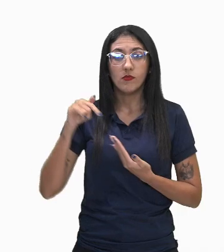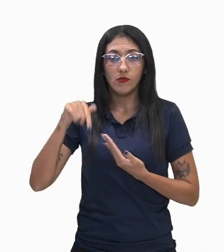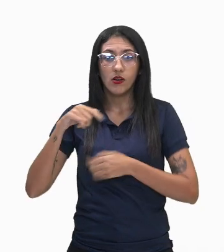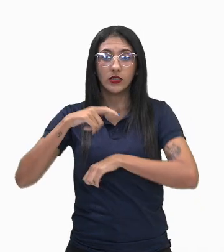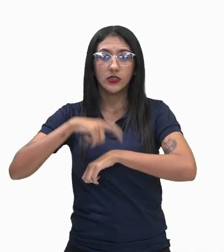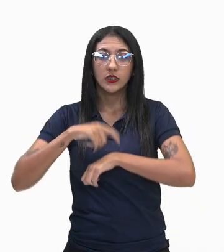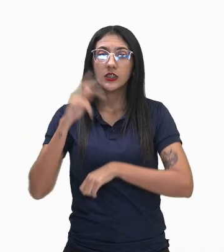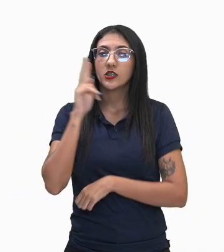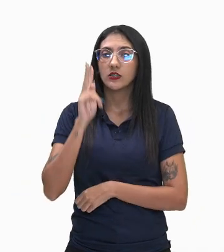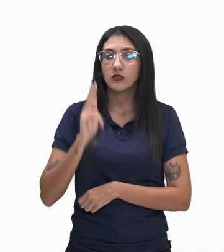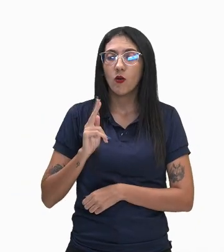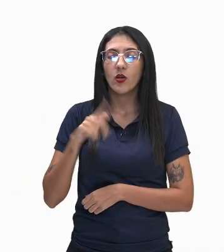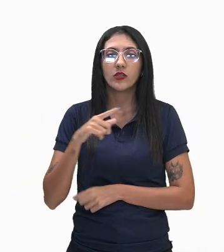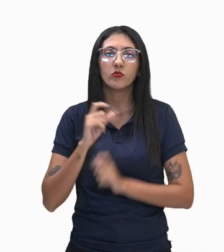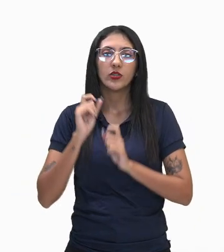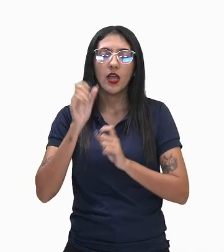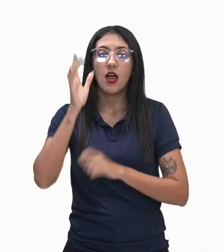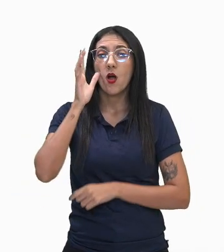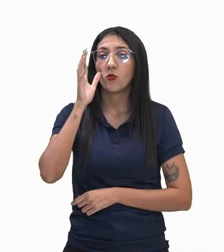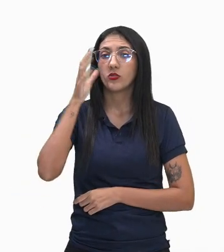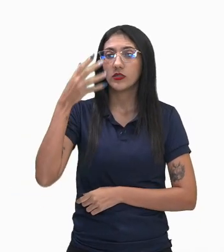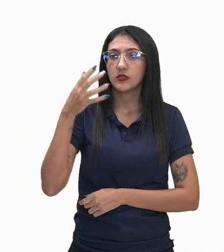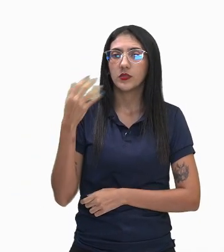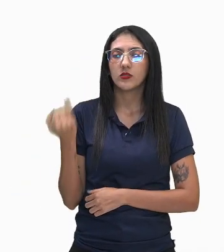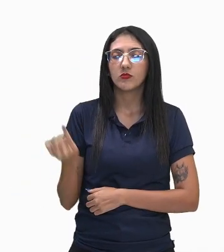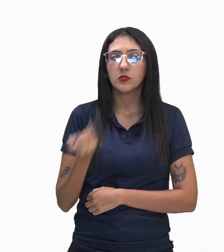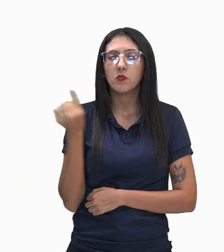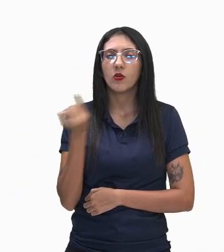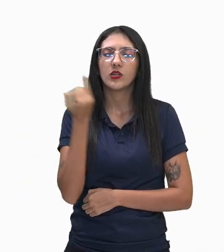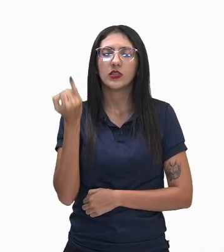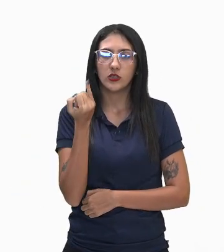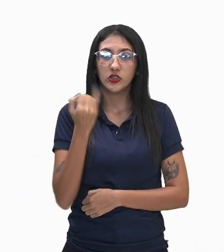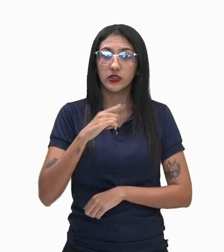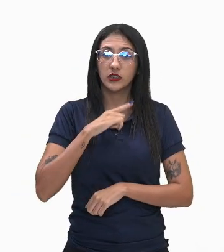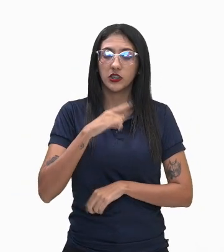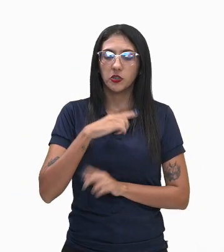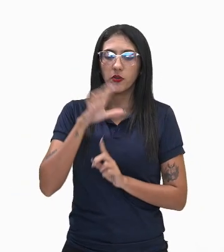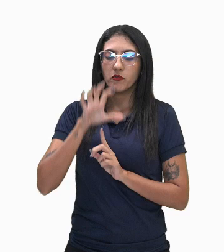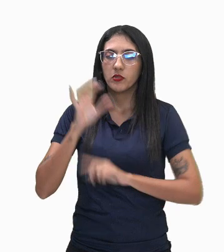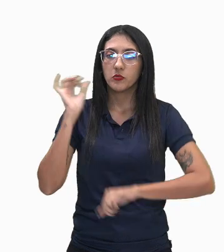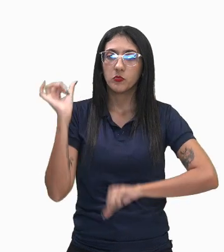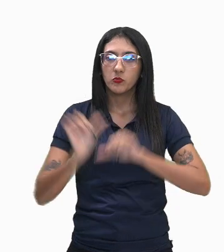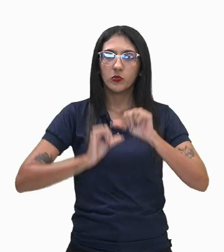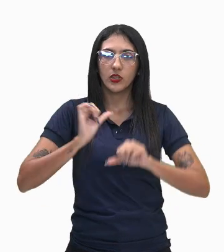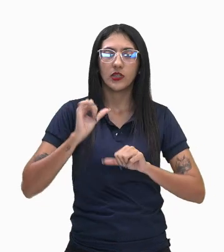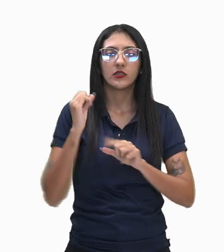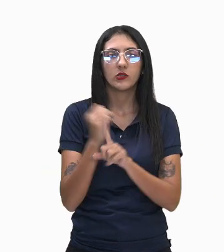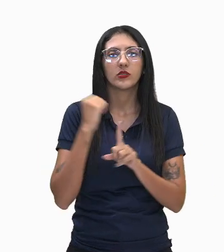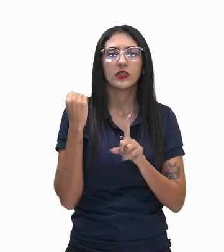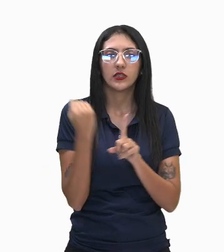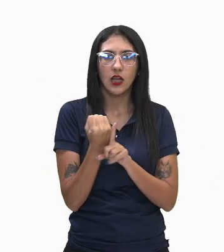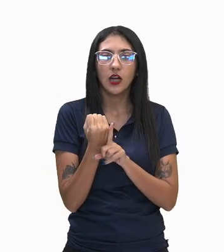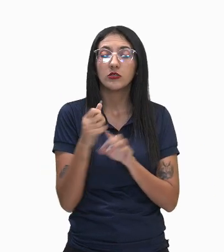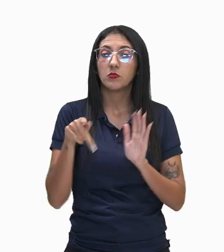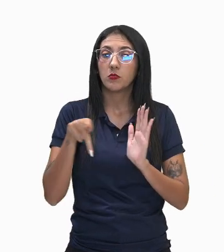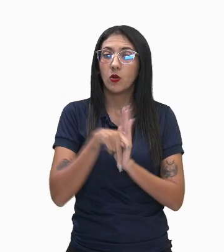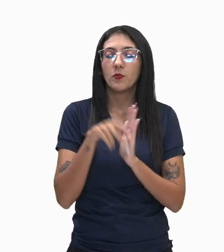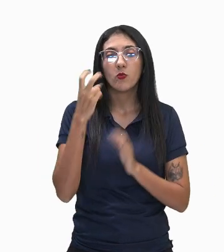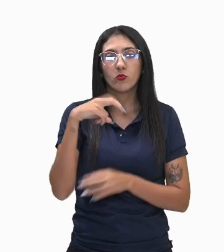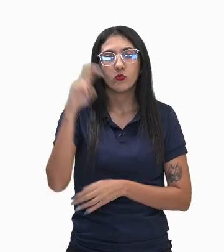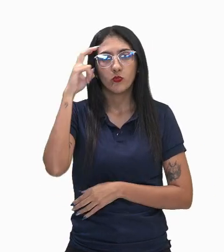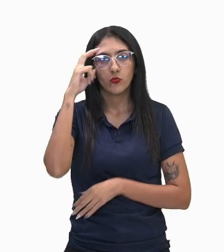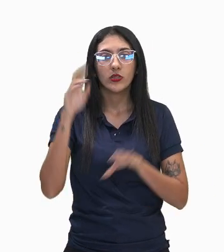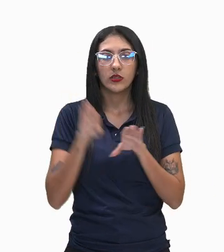ele é marcado por eventos significativos que transformam a sociedade e a cultura. Esse tipo